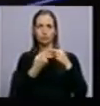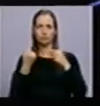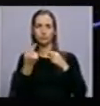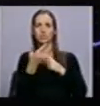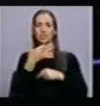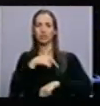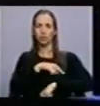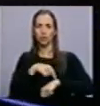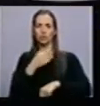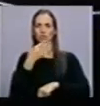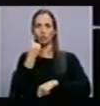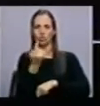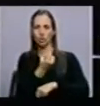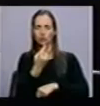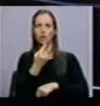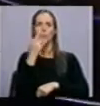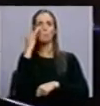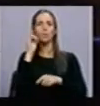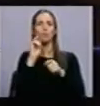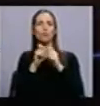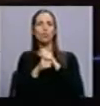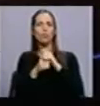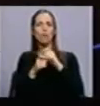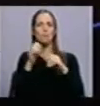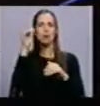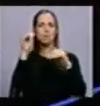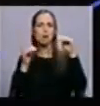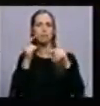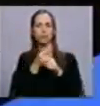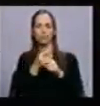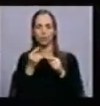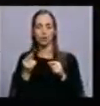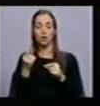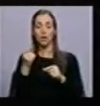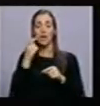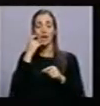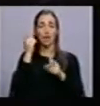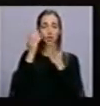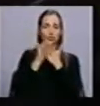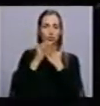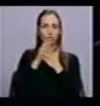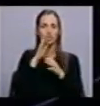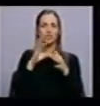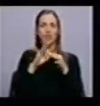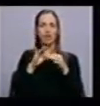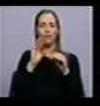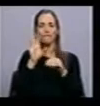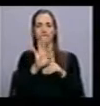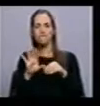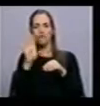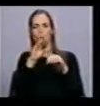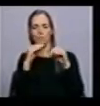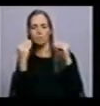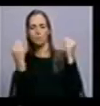Porquê esta alteração de brilho? Tem a ver, segundo os astrónomos, com a sua forma geométrica. Nós estamos a falar de um